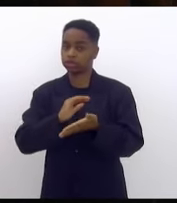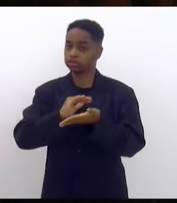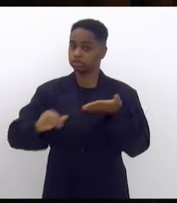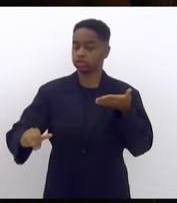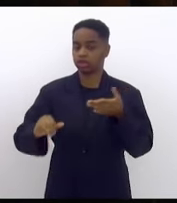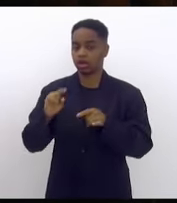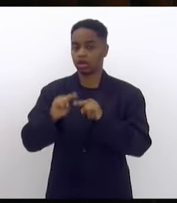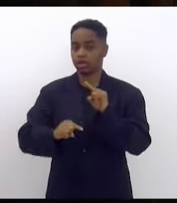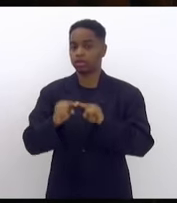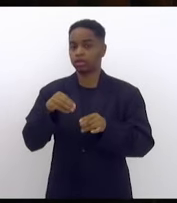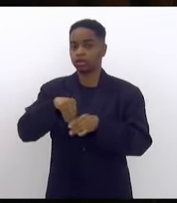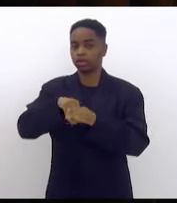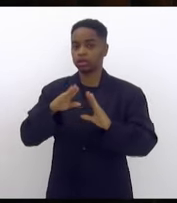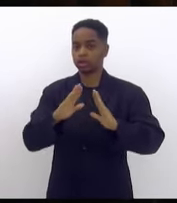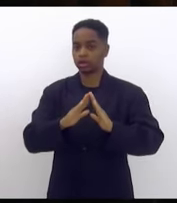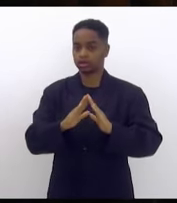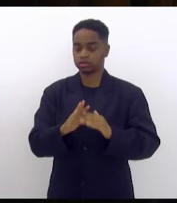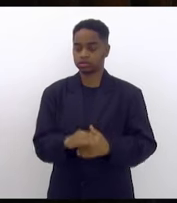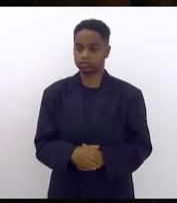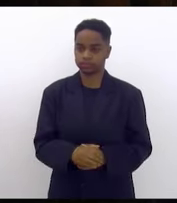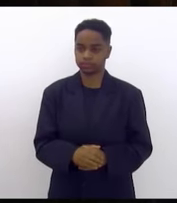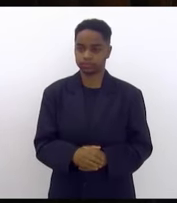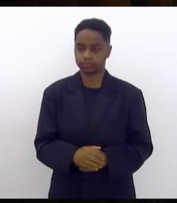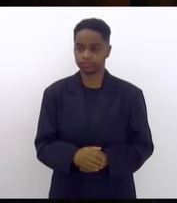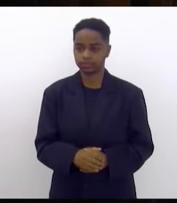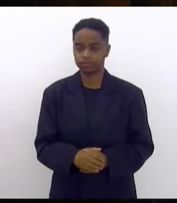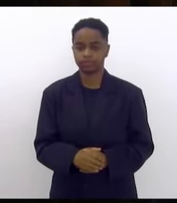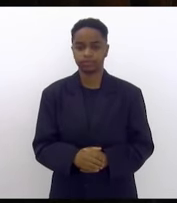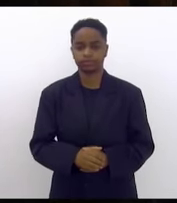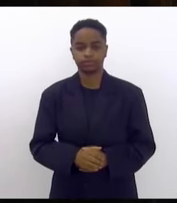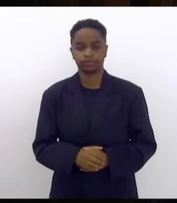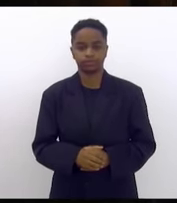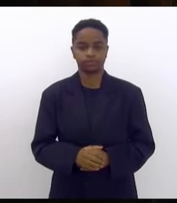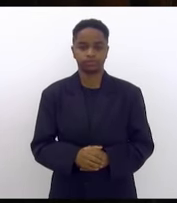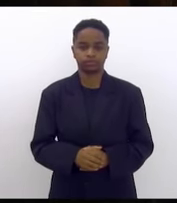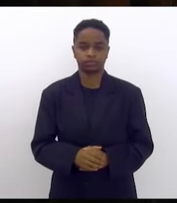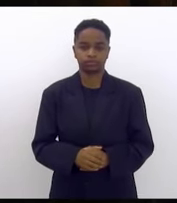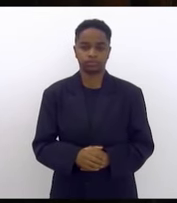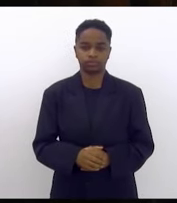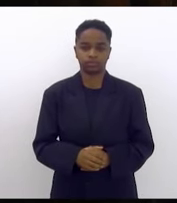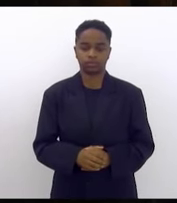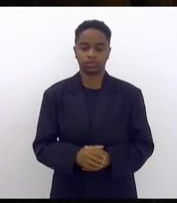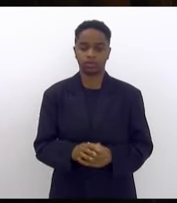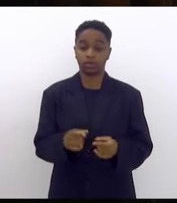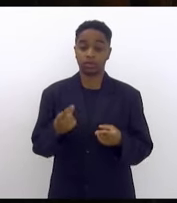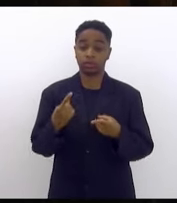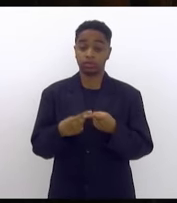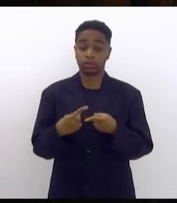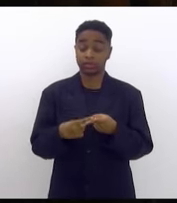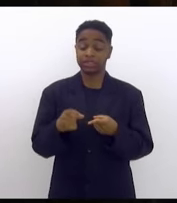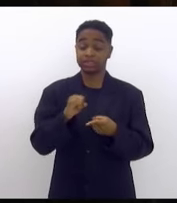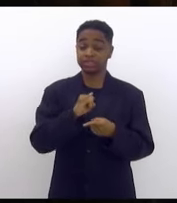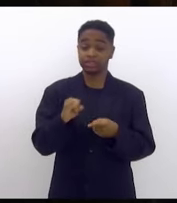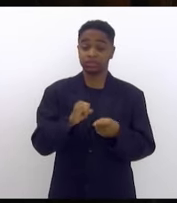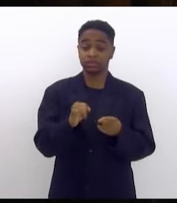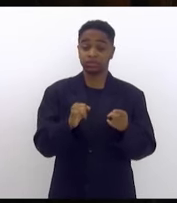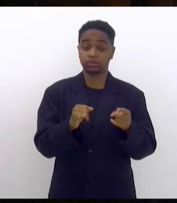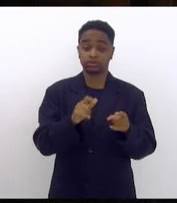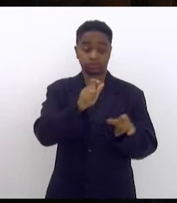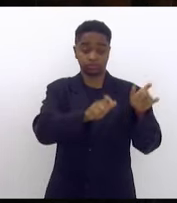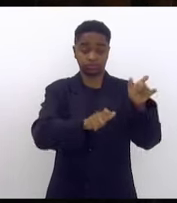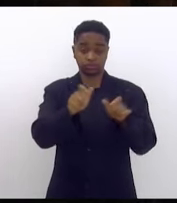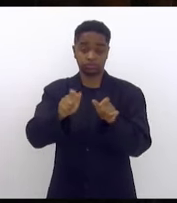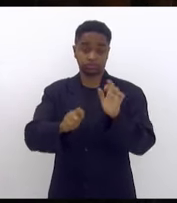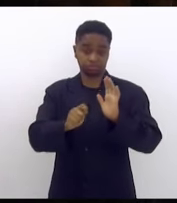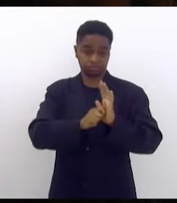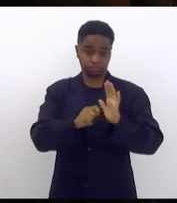este hidrômetro. Quando o hidrômetro, os cacutos danificam e